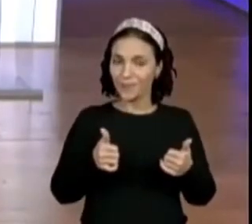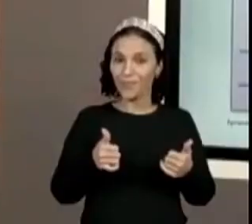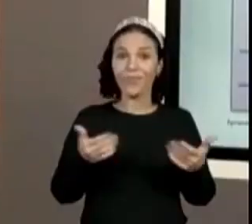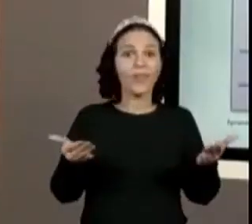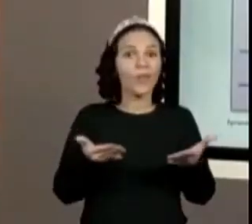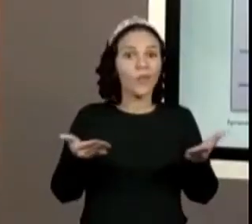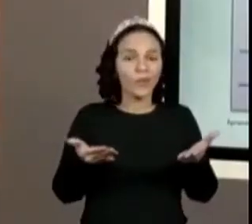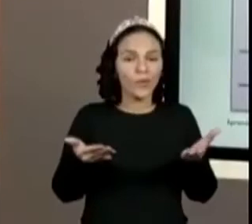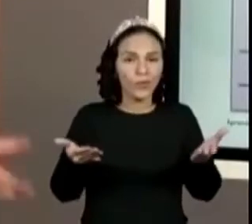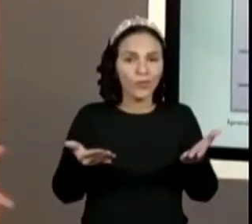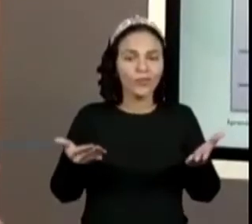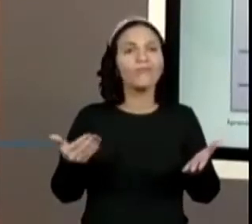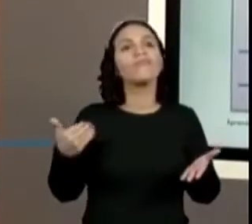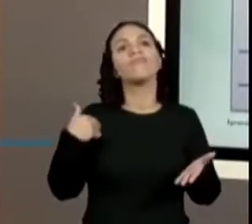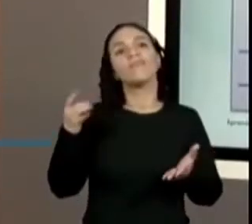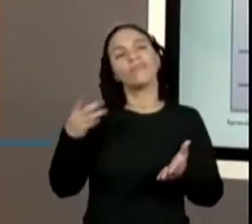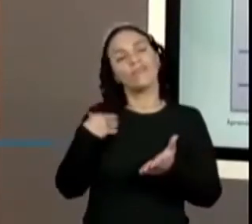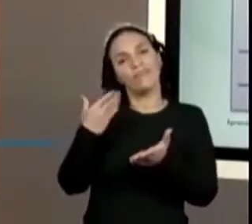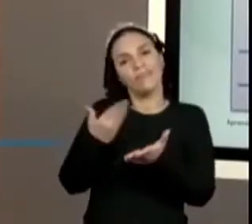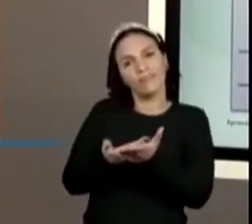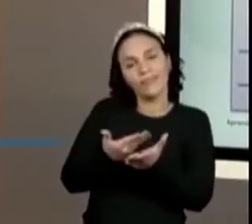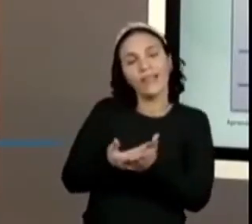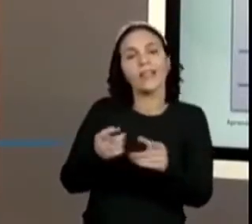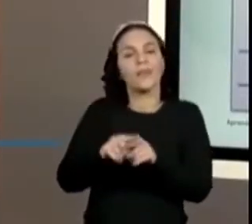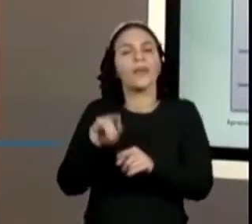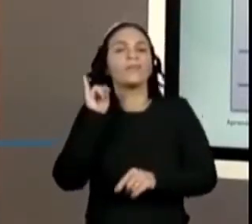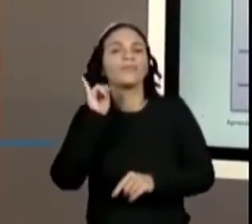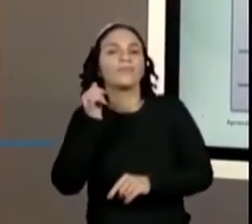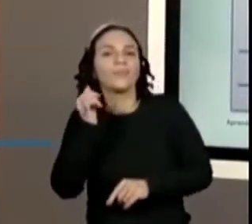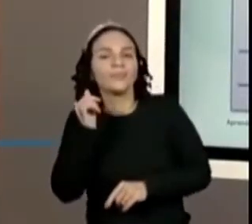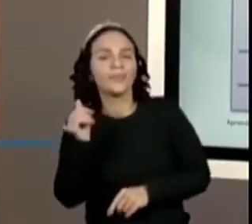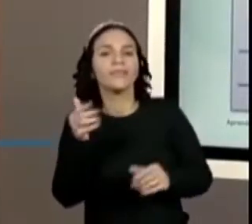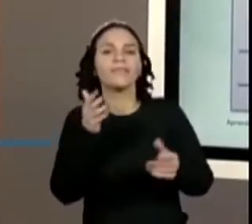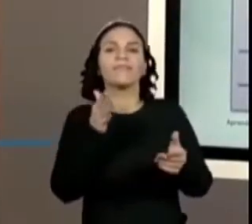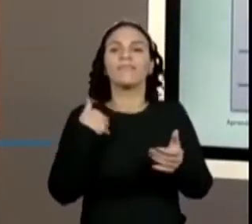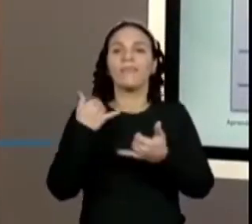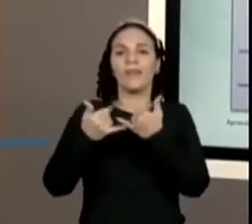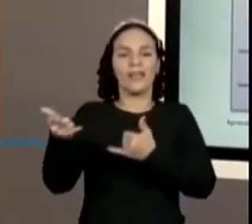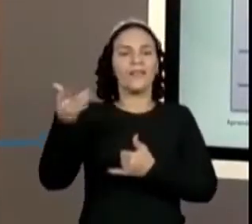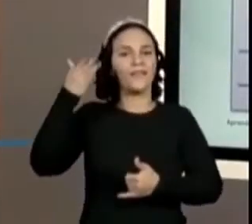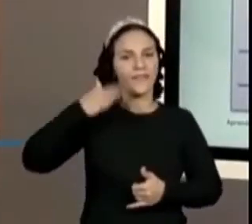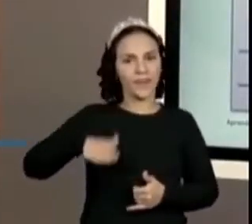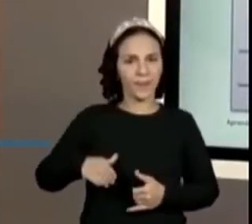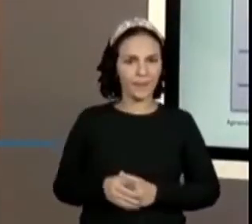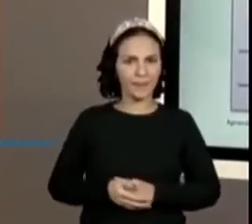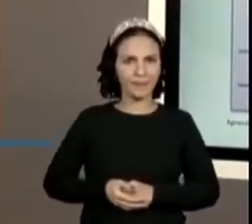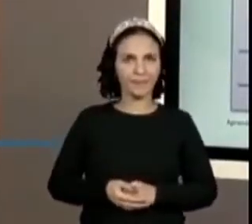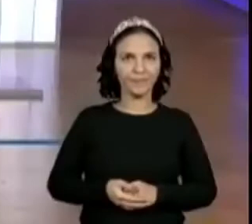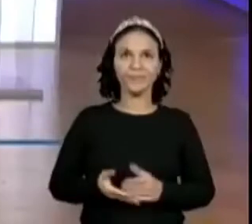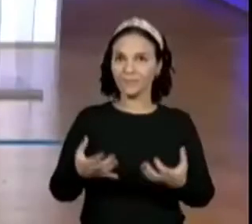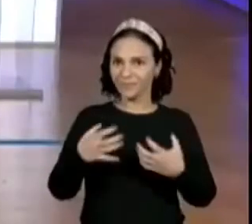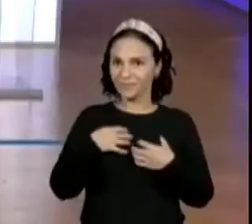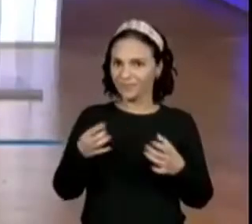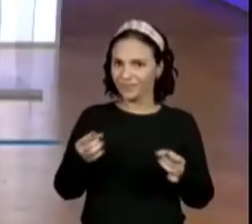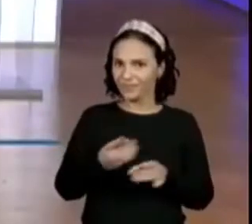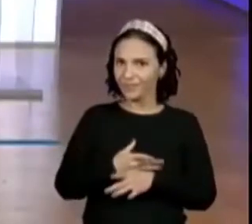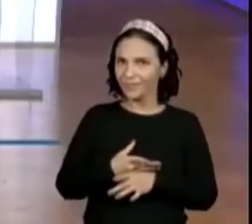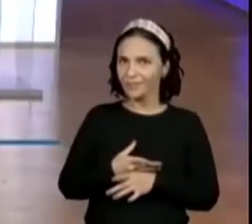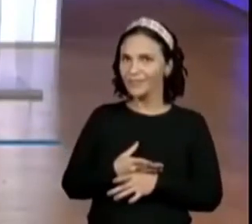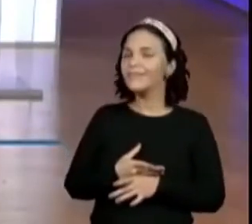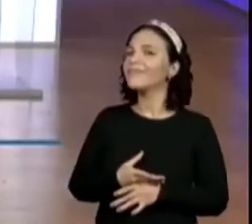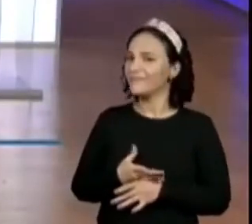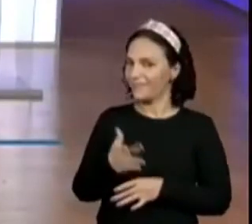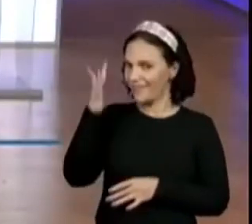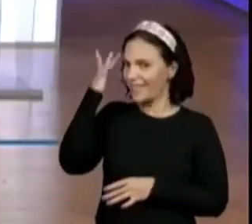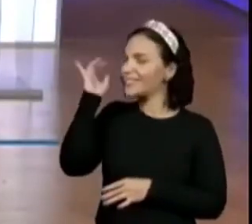hoje, eu quero não só estudar, como recitar uma parlenda aqui, brincando com a professora Fran. Está preparada depois, professora Fran?